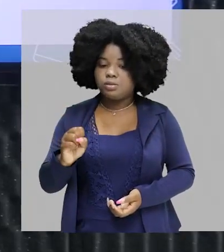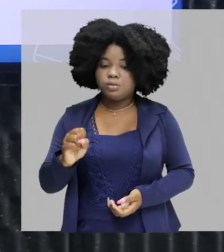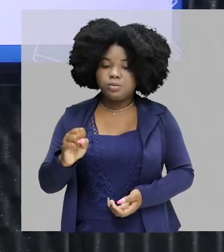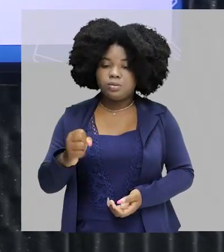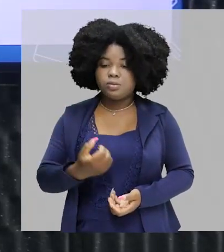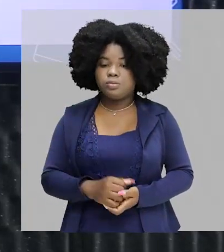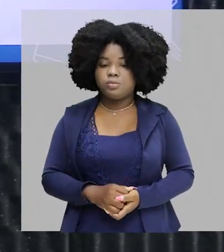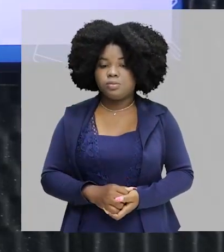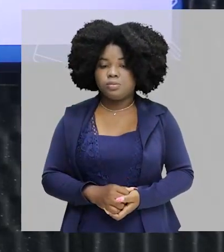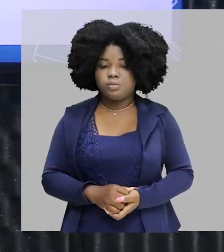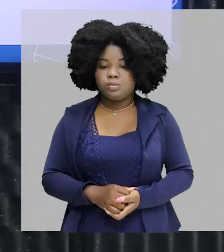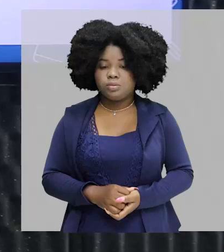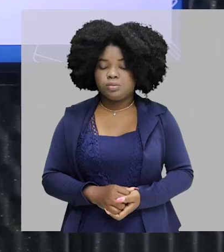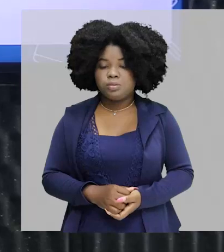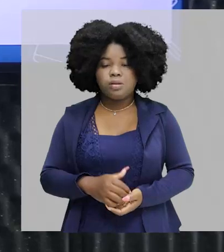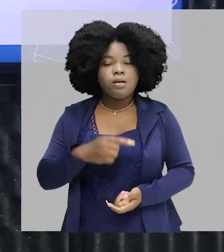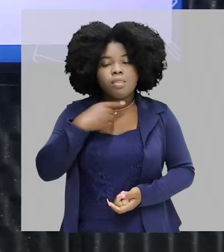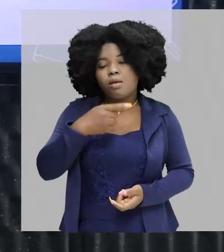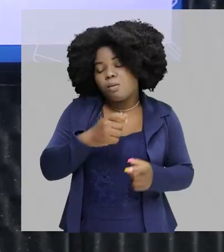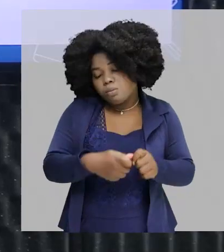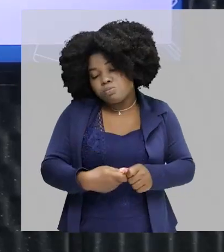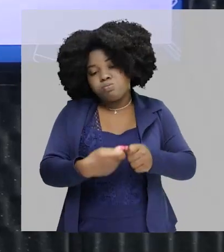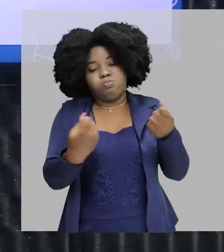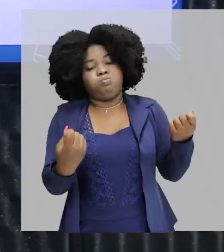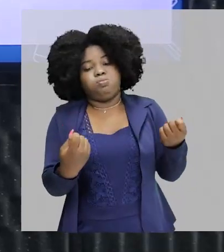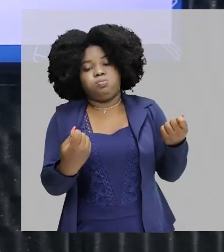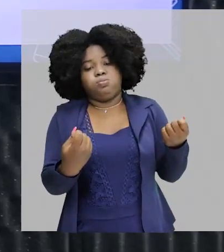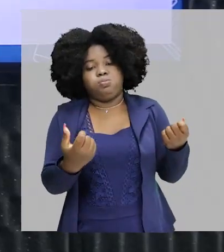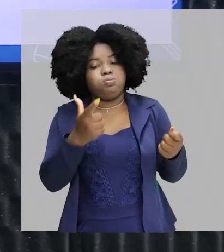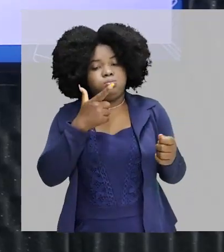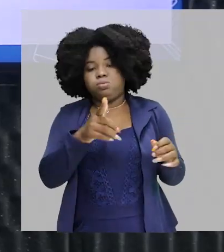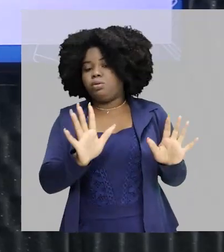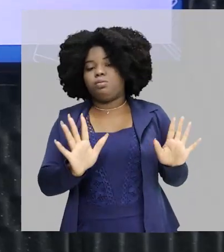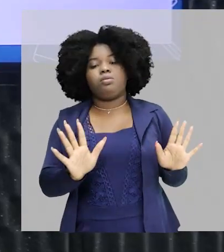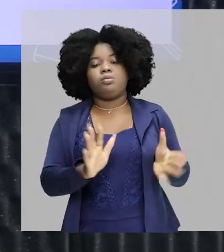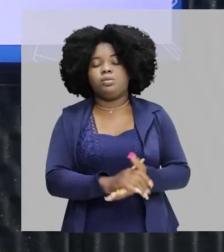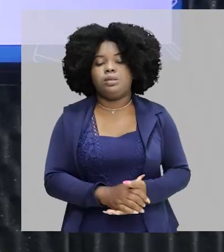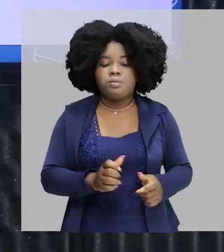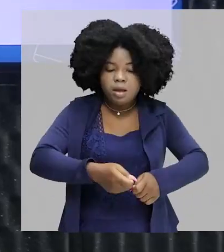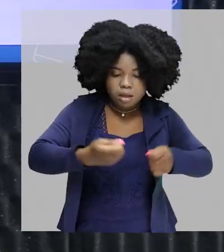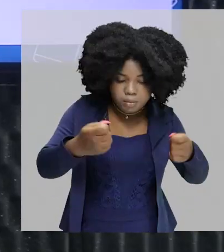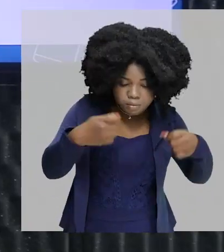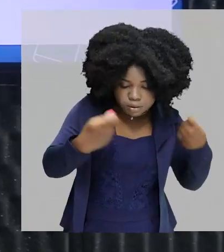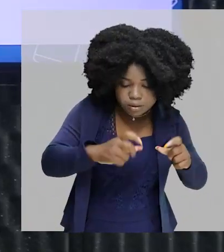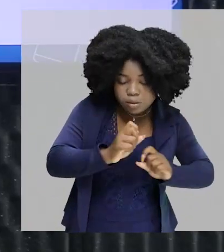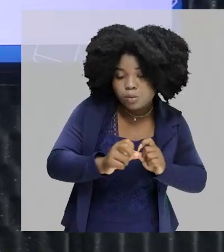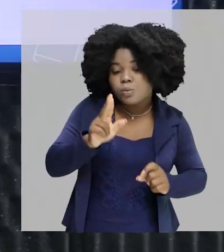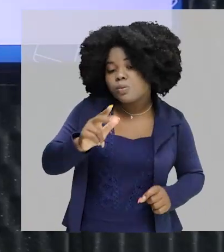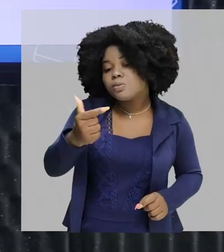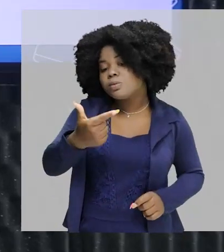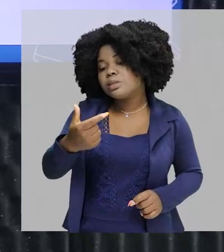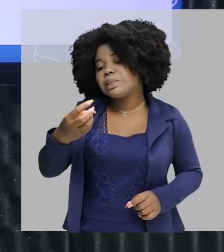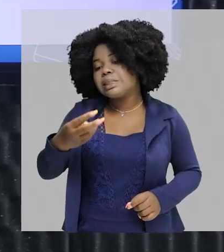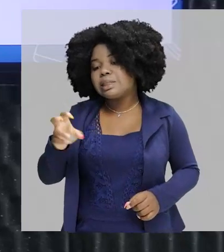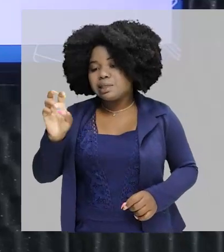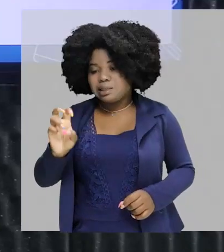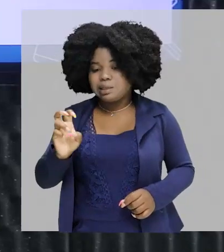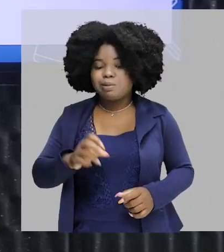fissionável, a gente não consegue quebrar. Para quebrar, deve ser urânio